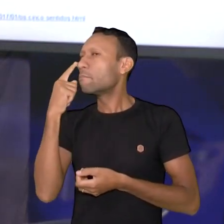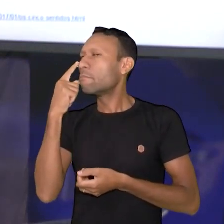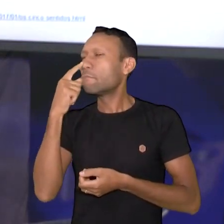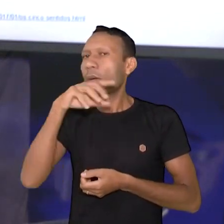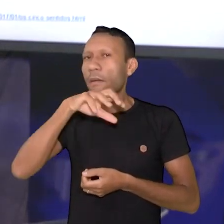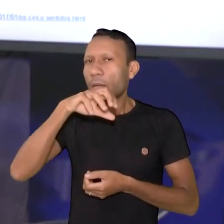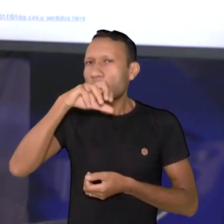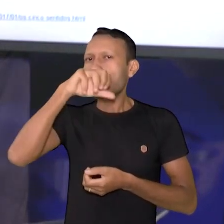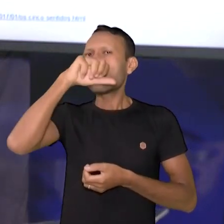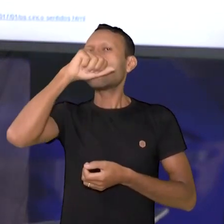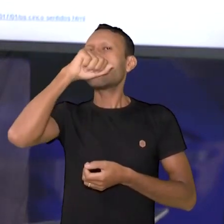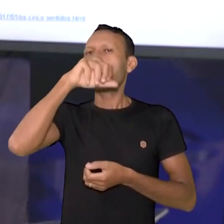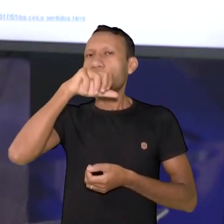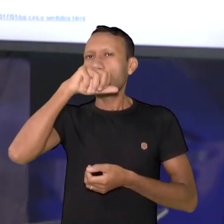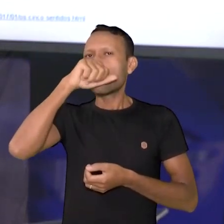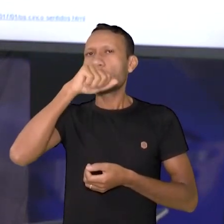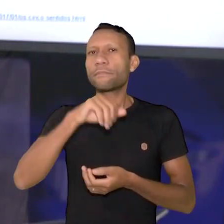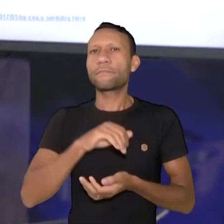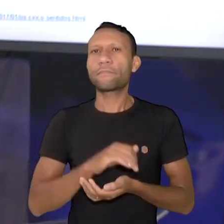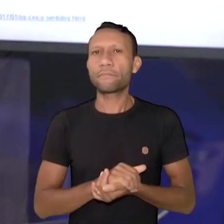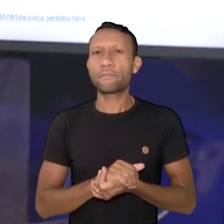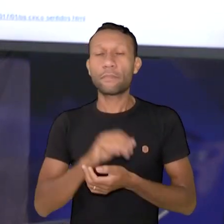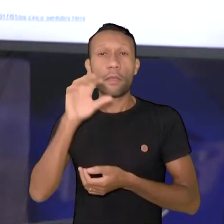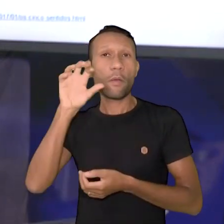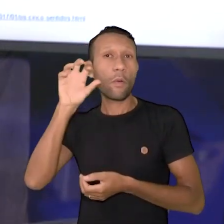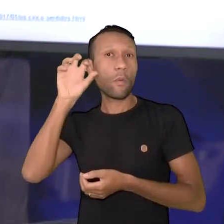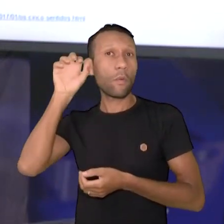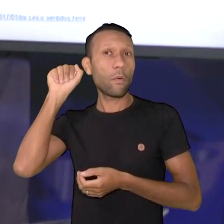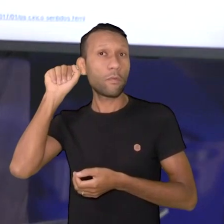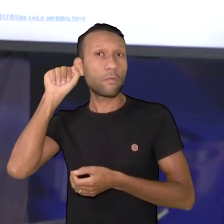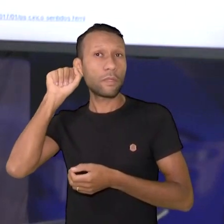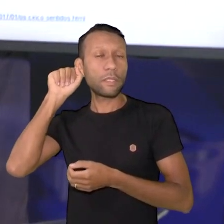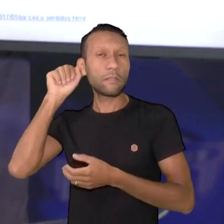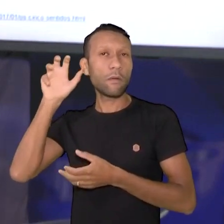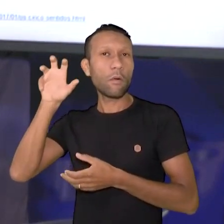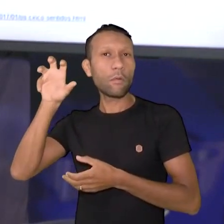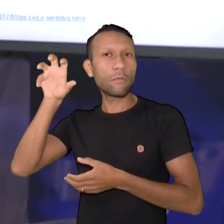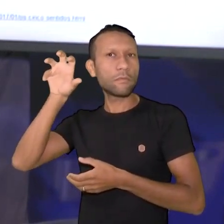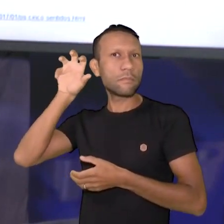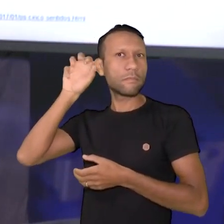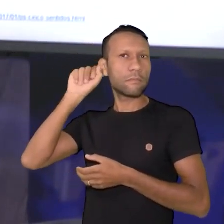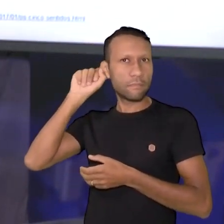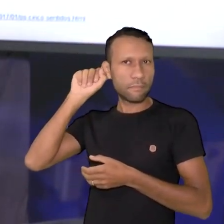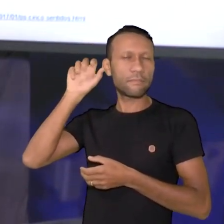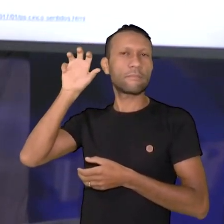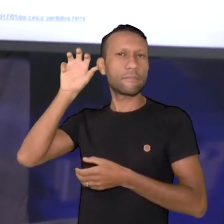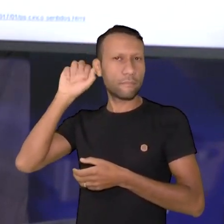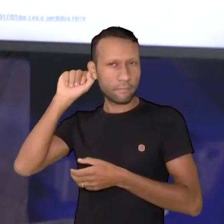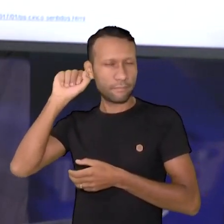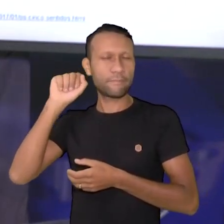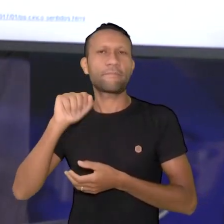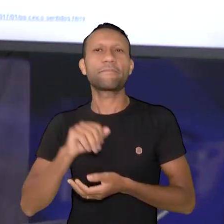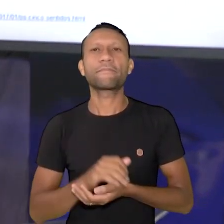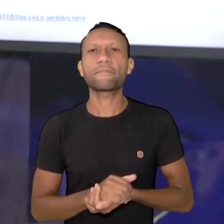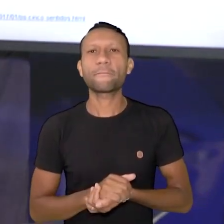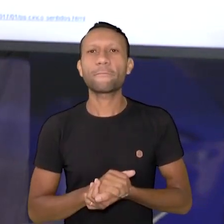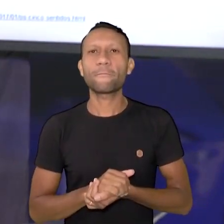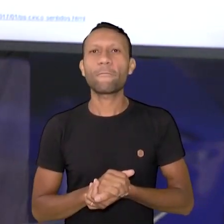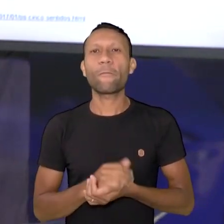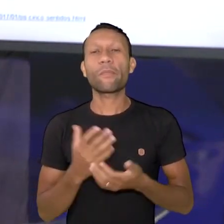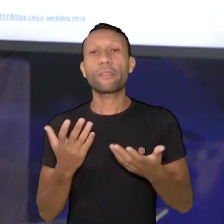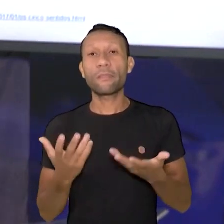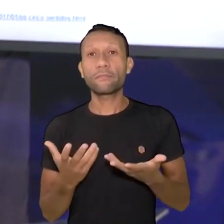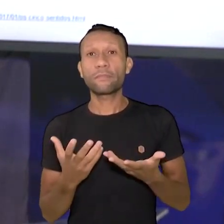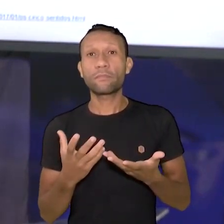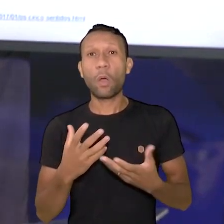meu nariz, certo? Quando a gente quer ouvir, a gente utiliza o nosso ouvido, então nossa audição é pelo ouvido. Quando a